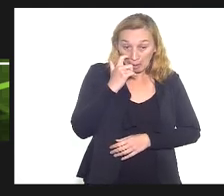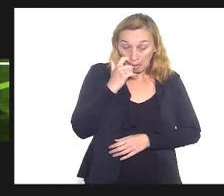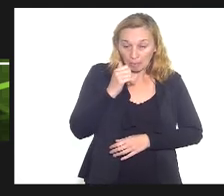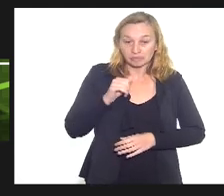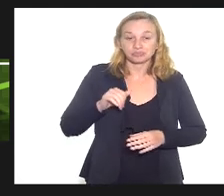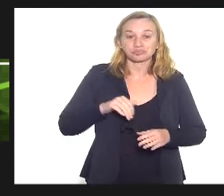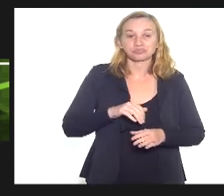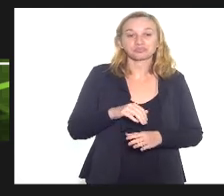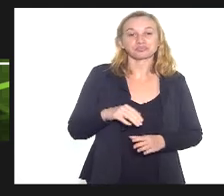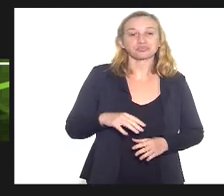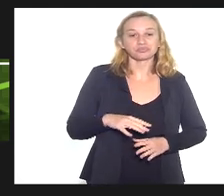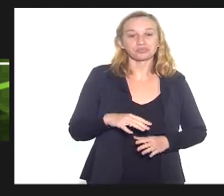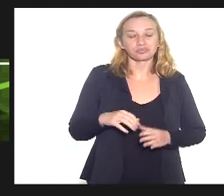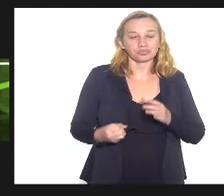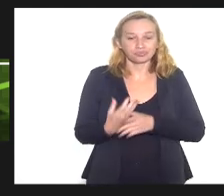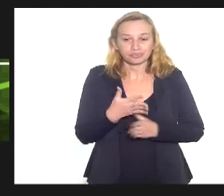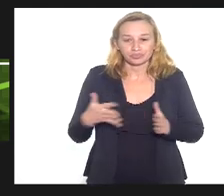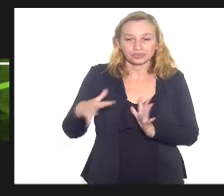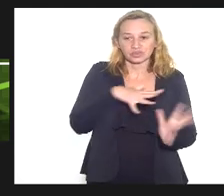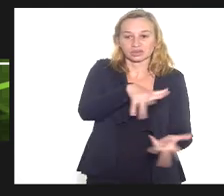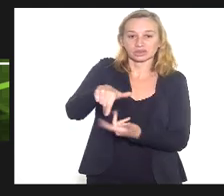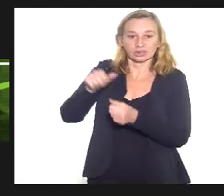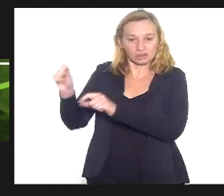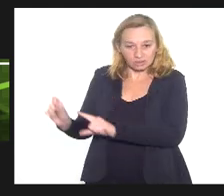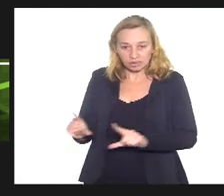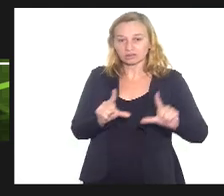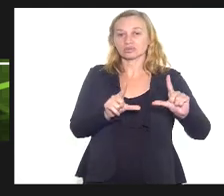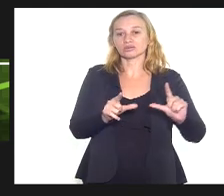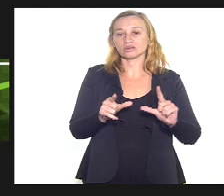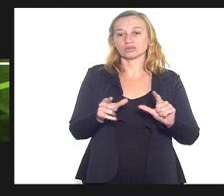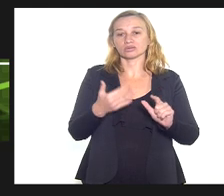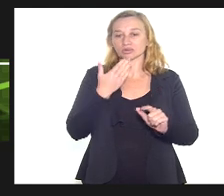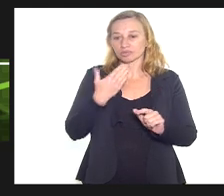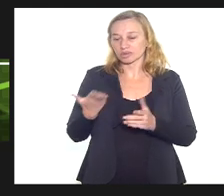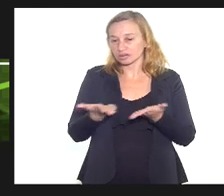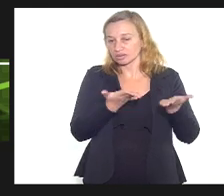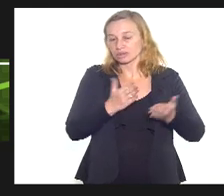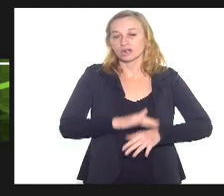mundial. André, se você puder passar para o próximo, por favor.